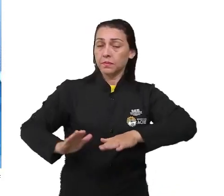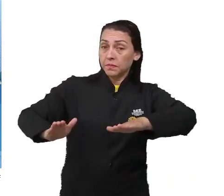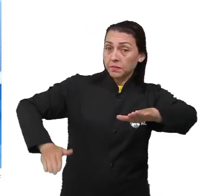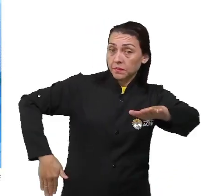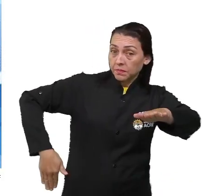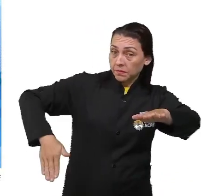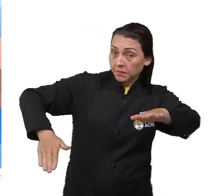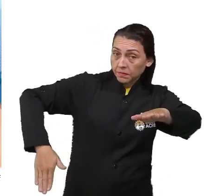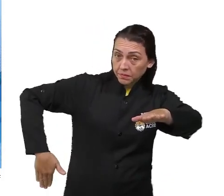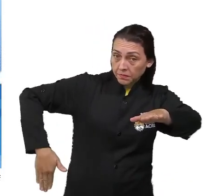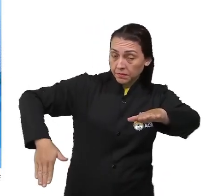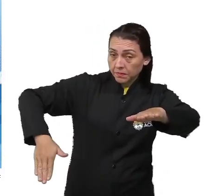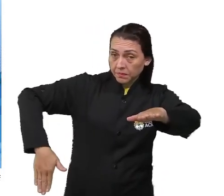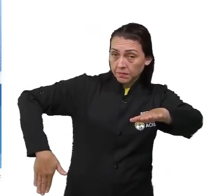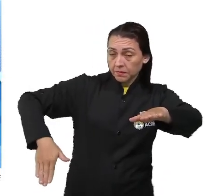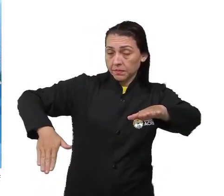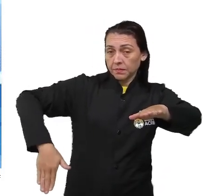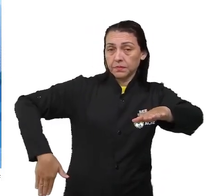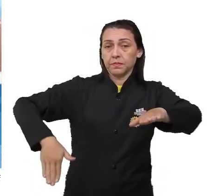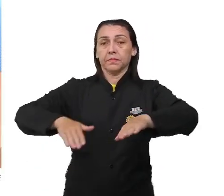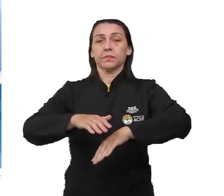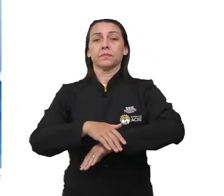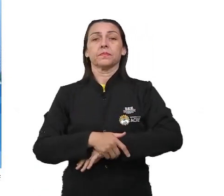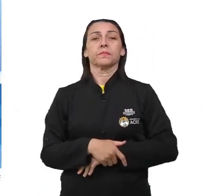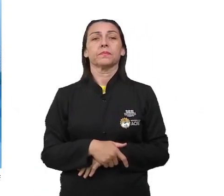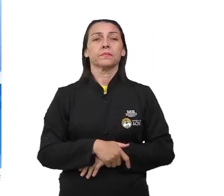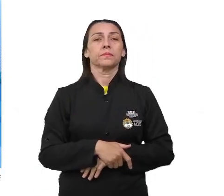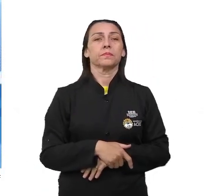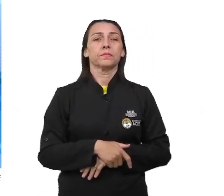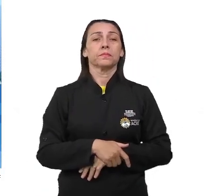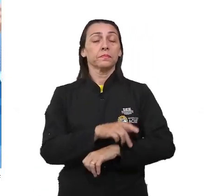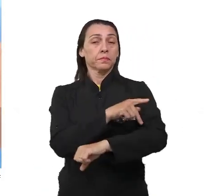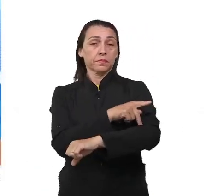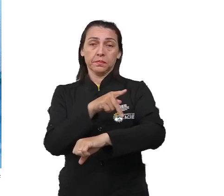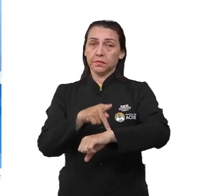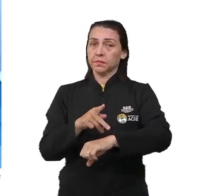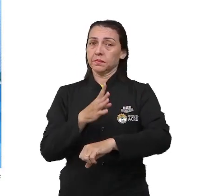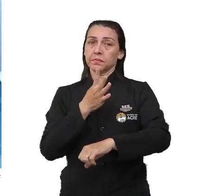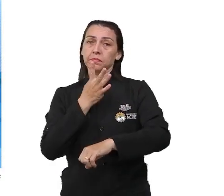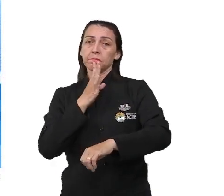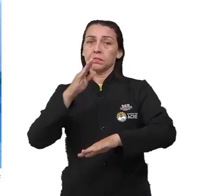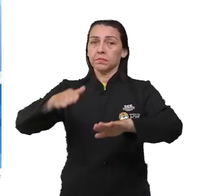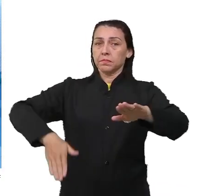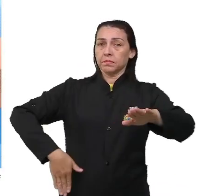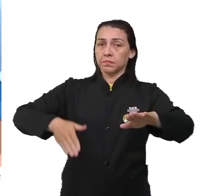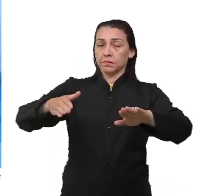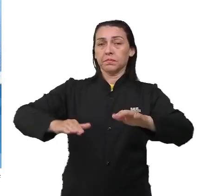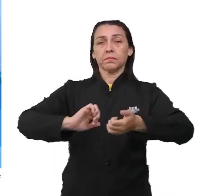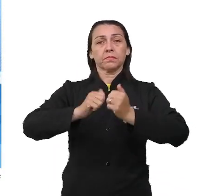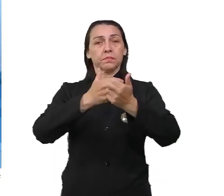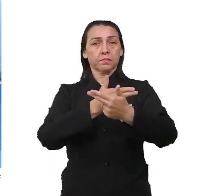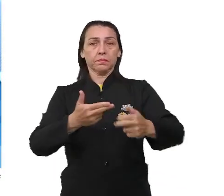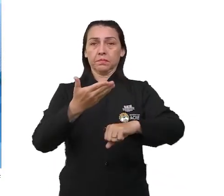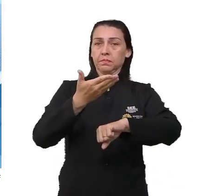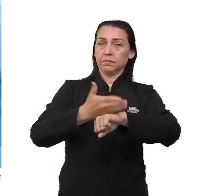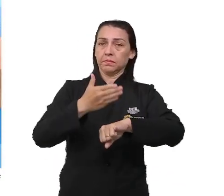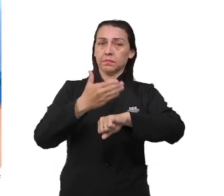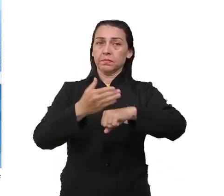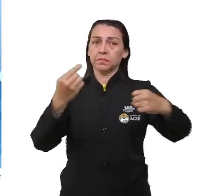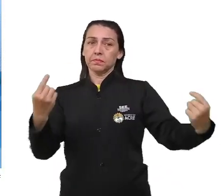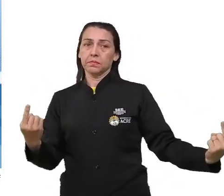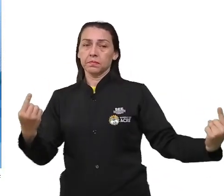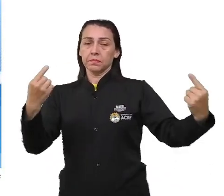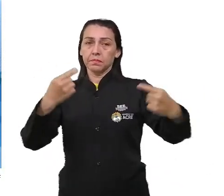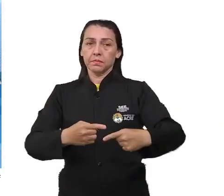A natação, nesse caso aqui a natação pura, também conhecido como natação desportiva, é a prática